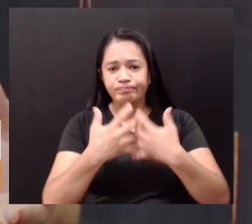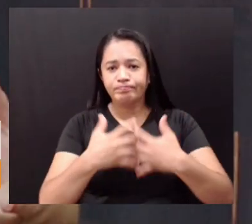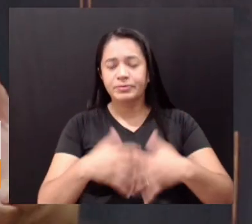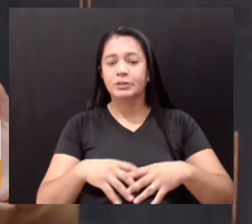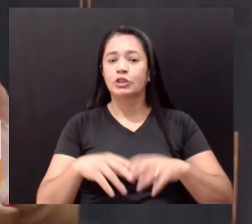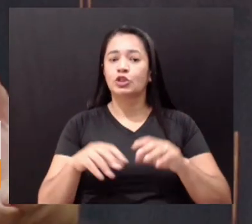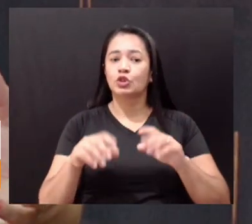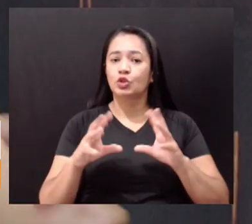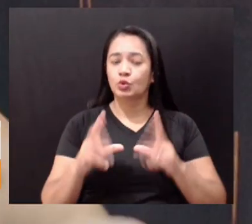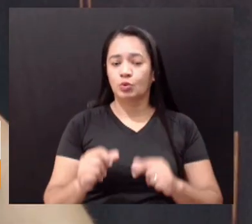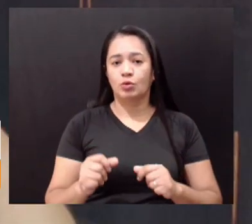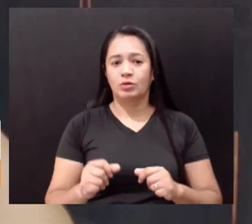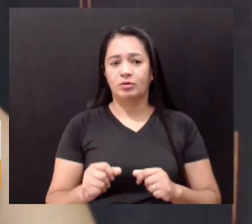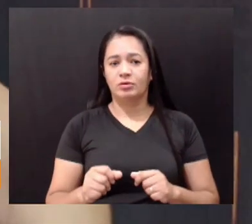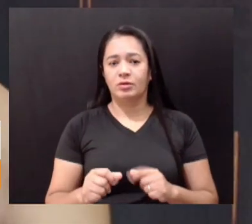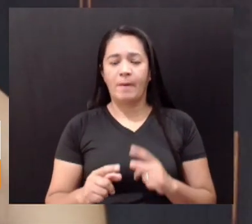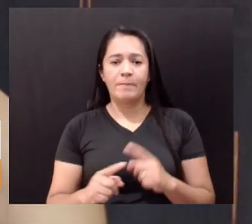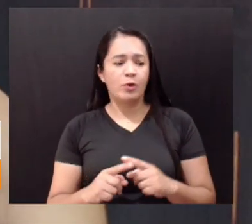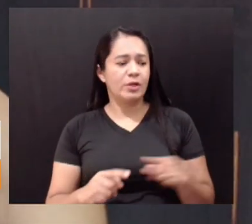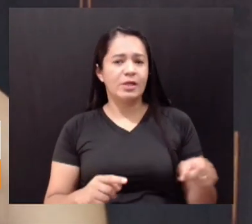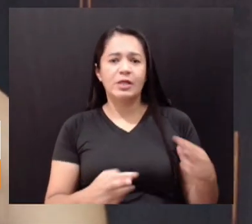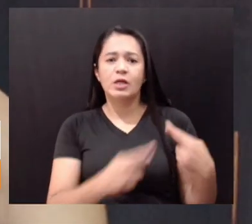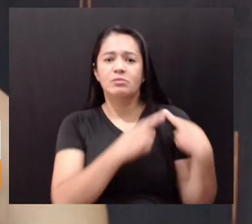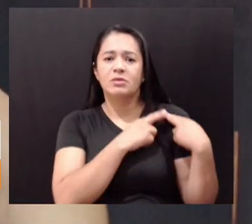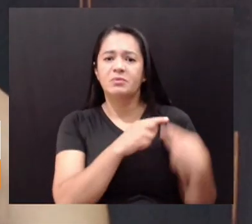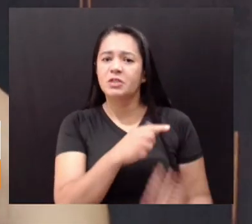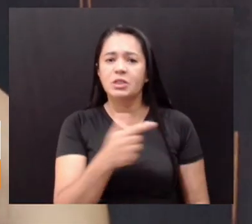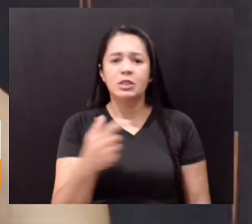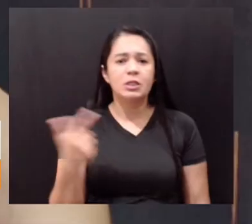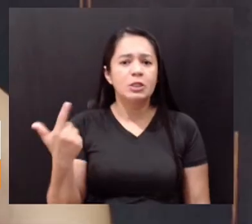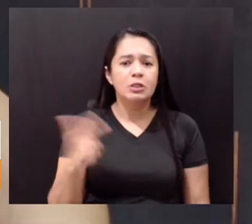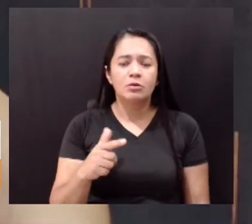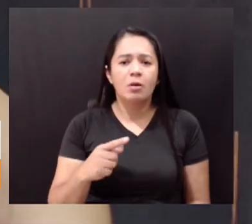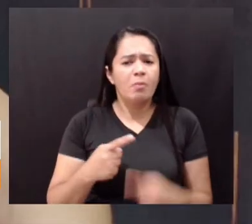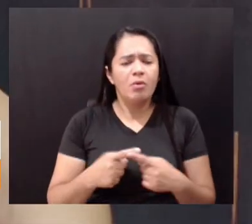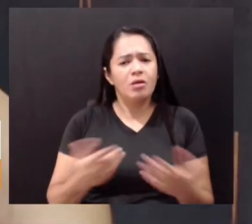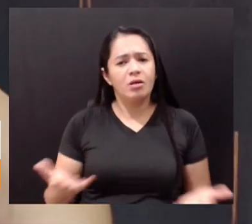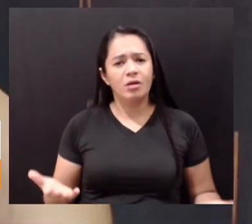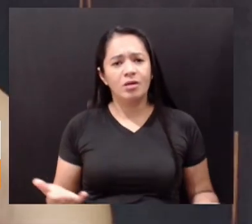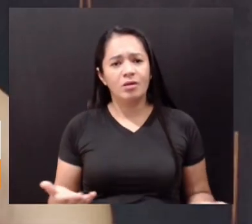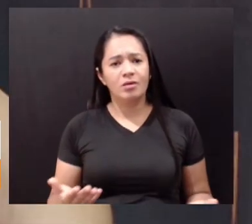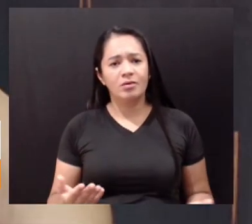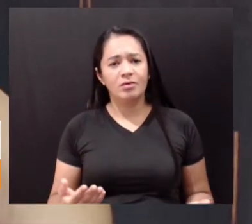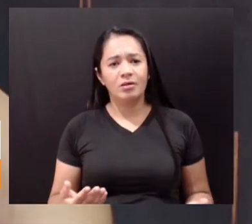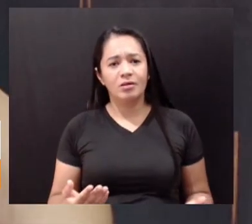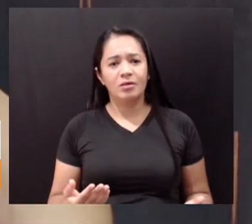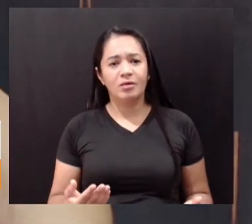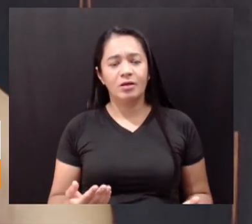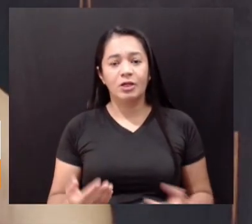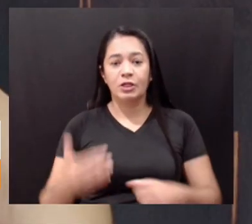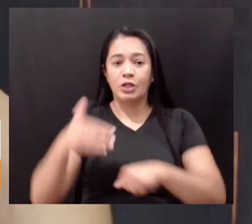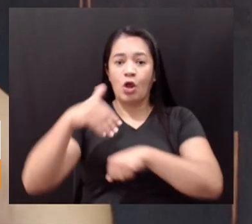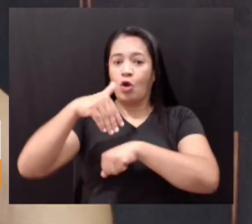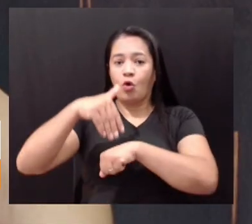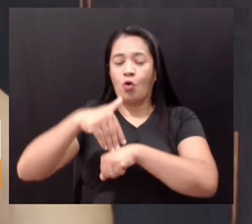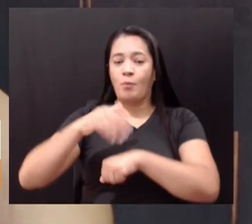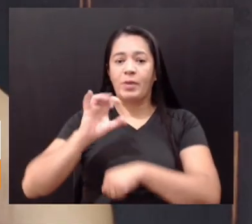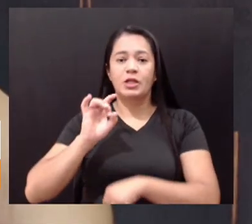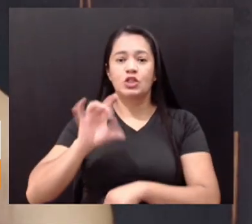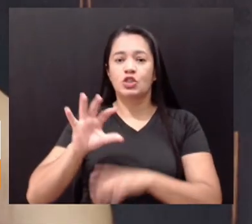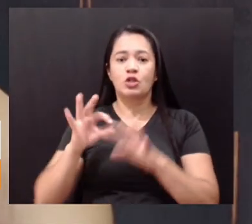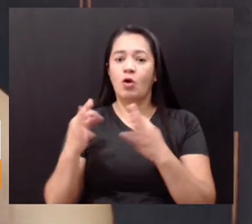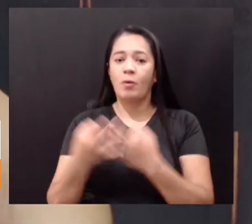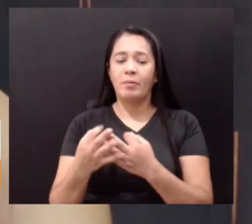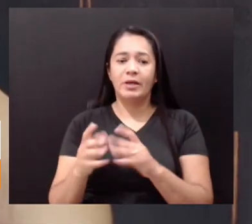se responsabilizar? Então a gente vai vendo, longe de crucificar ou culpabilizar os pais, porque eu também sou